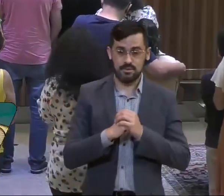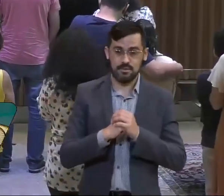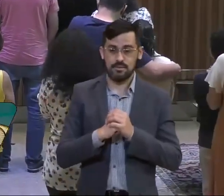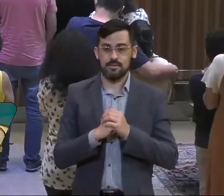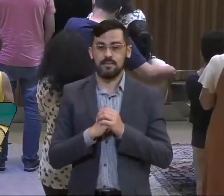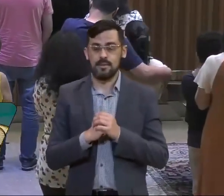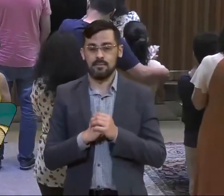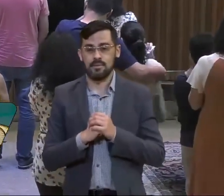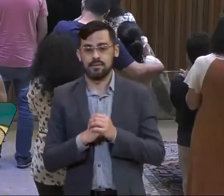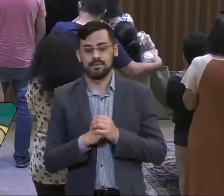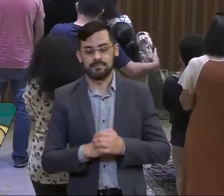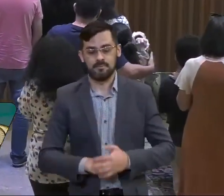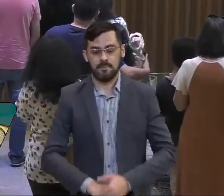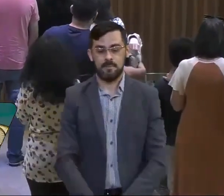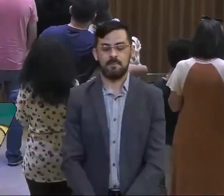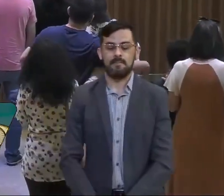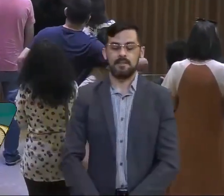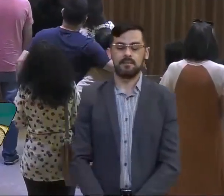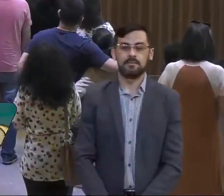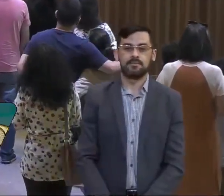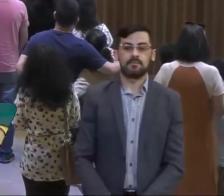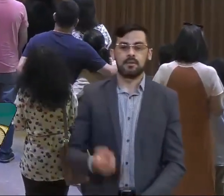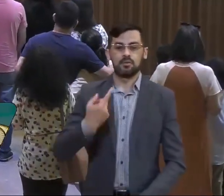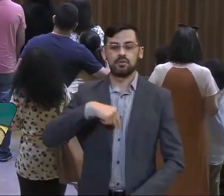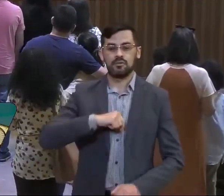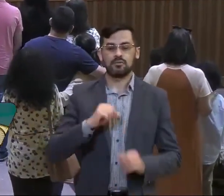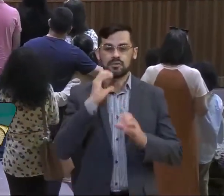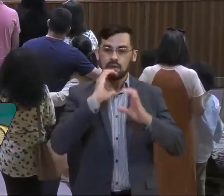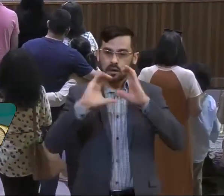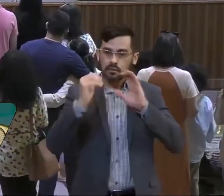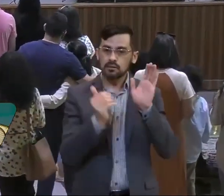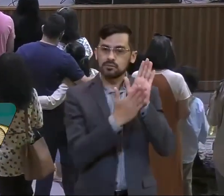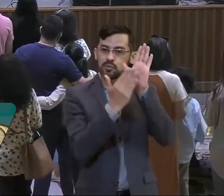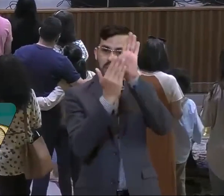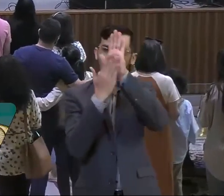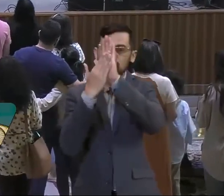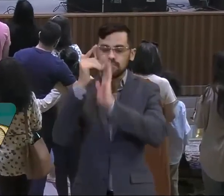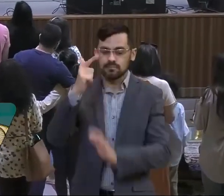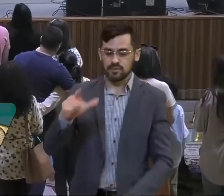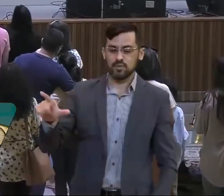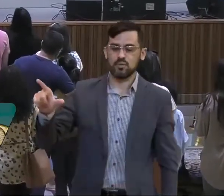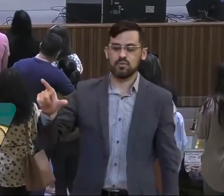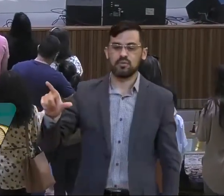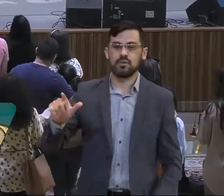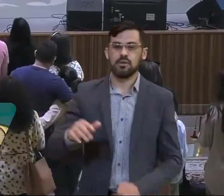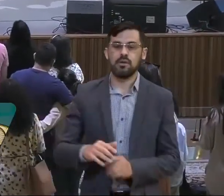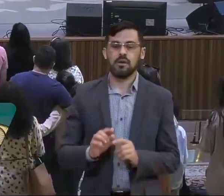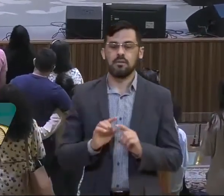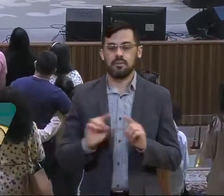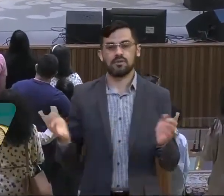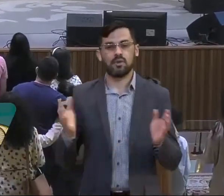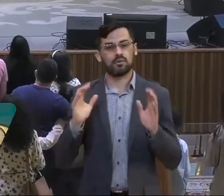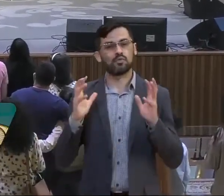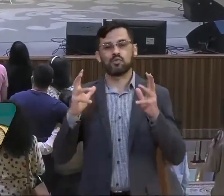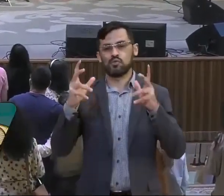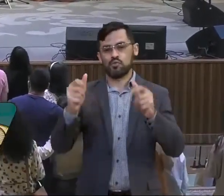Fica aqui um pouquinho mais, tá? A gente vai cantar essa canção agora de novo, tá? Só que vamos cantar inteira, pode ser?